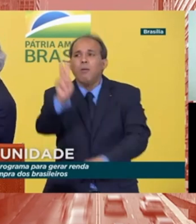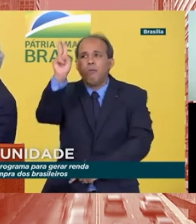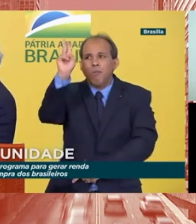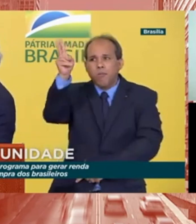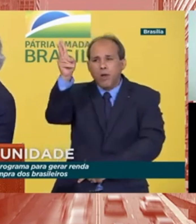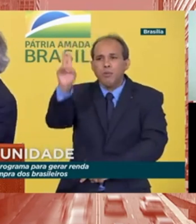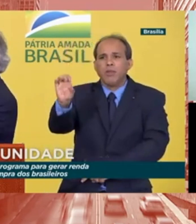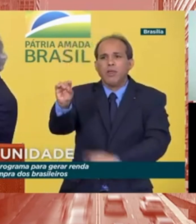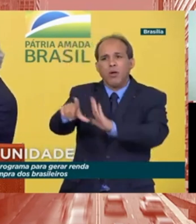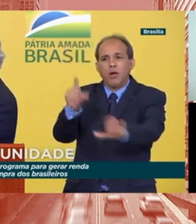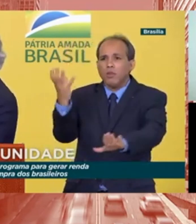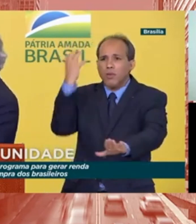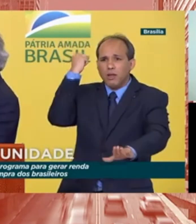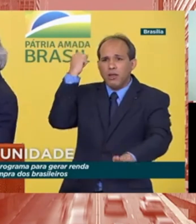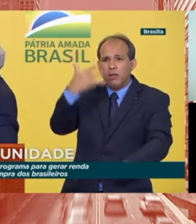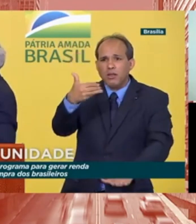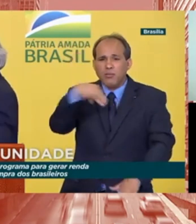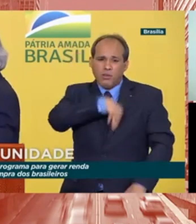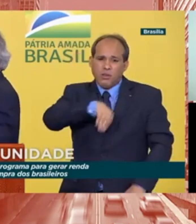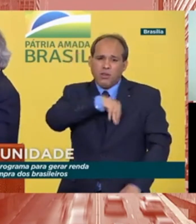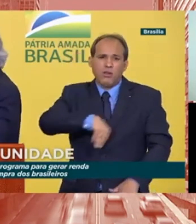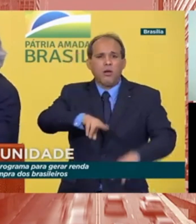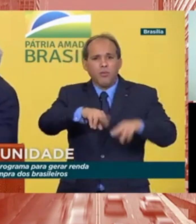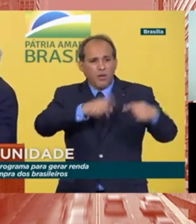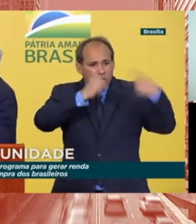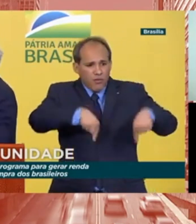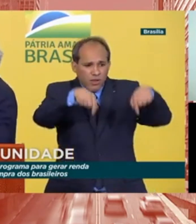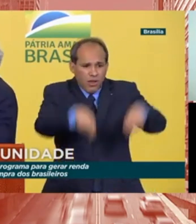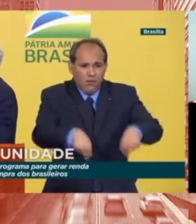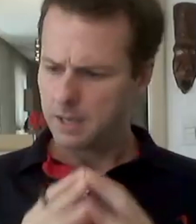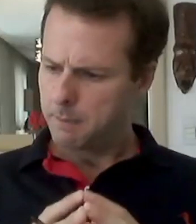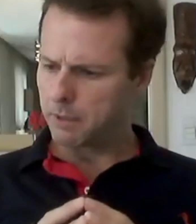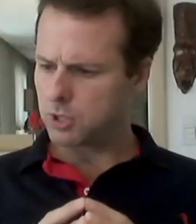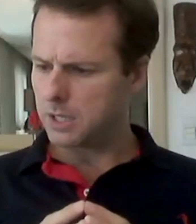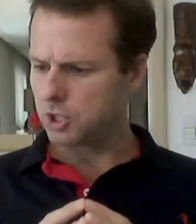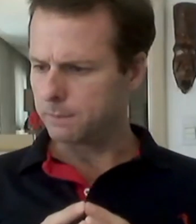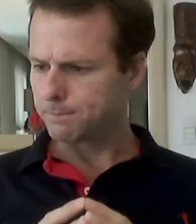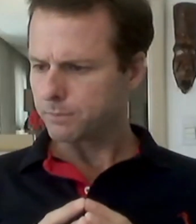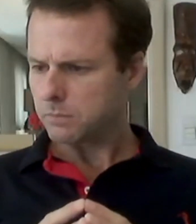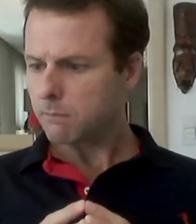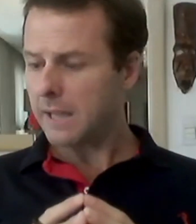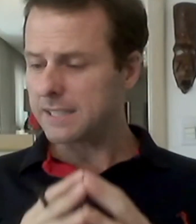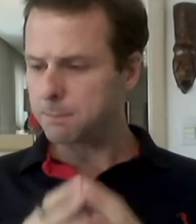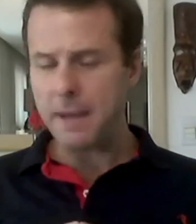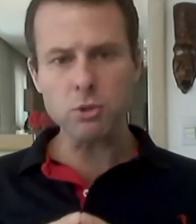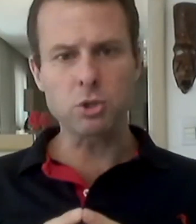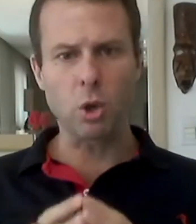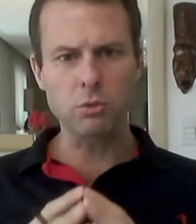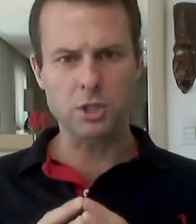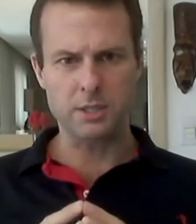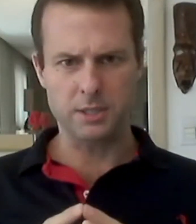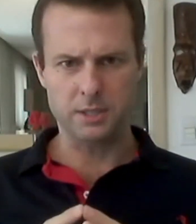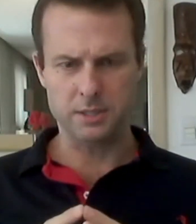dito a o Lula me parece fundamental Talita é o seguinte a